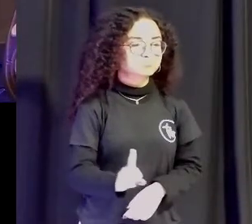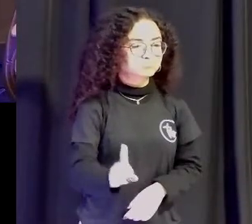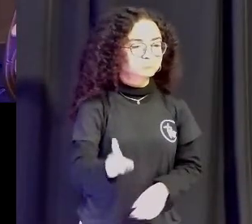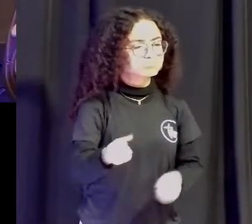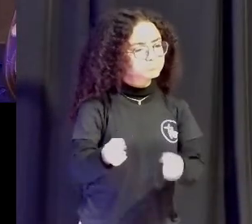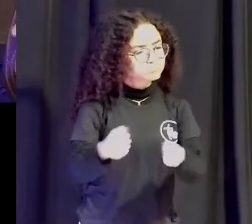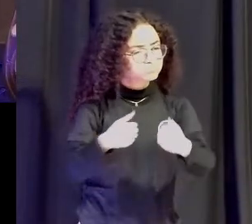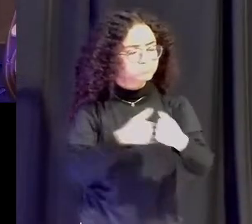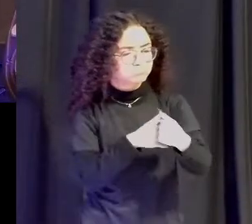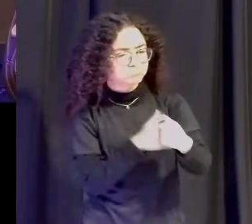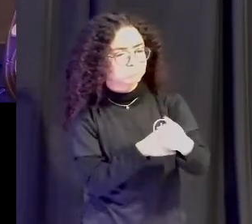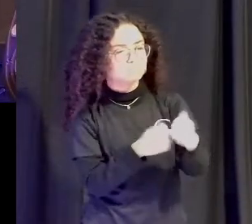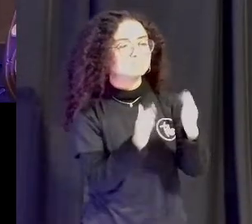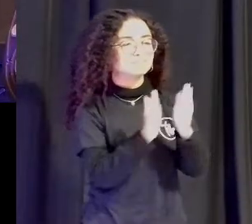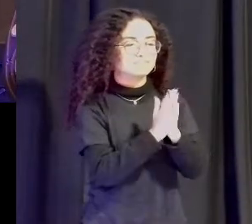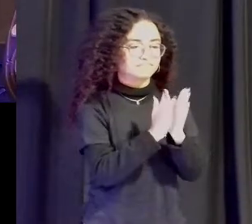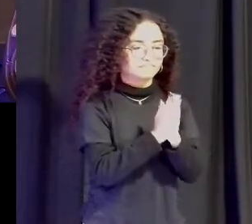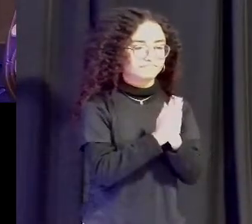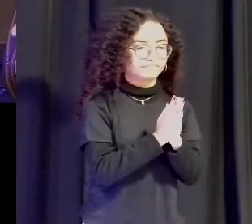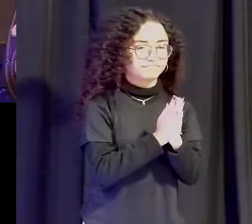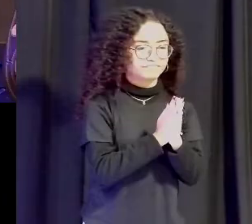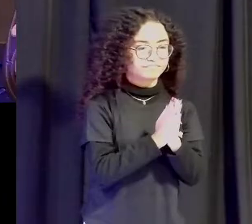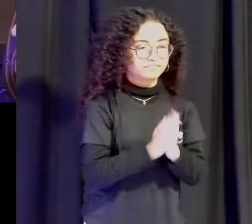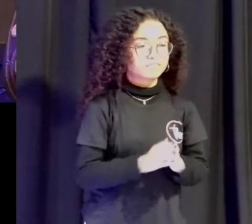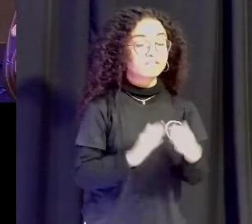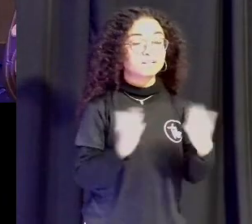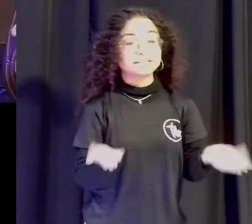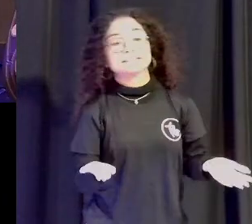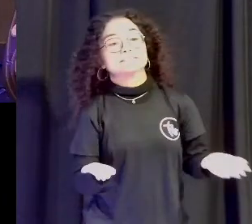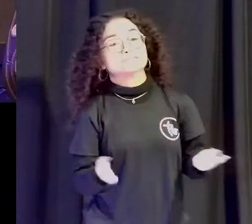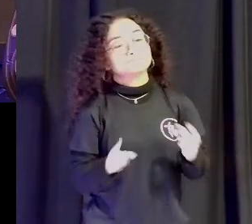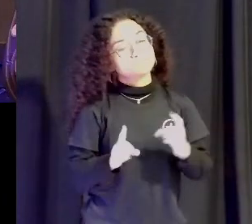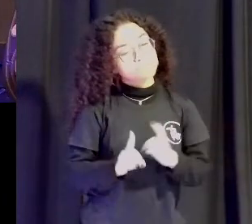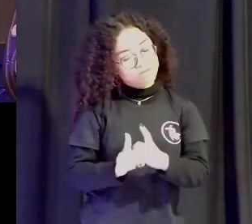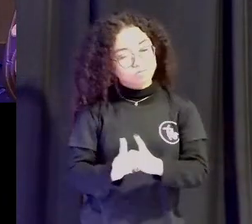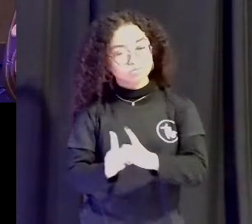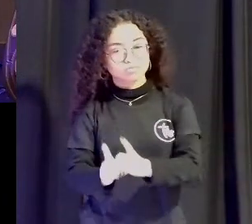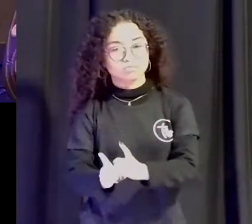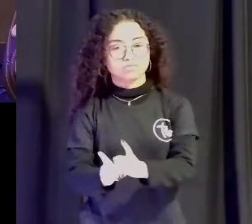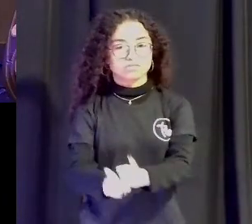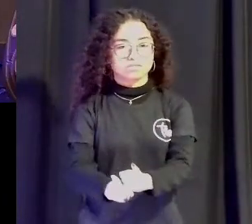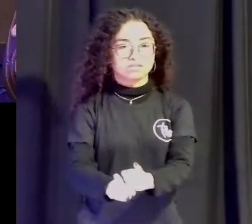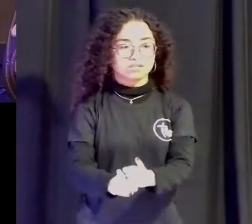e orar. Então, os discípulos estavam